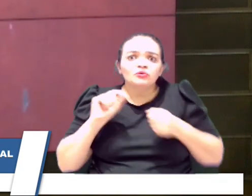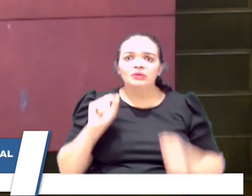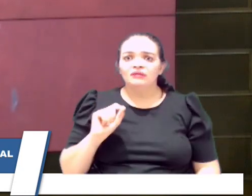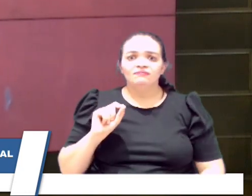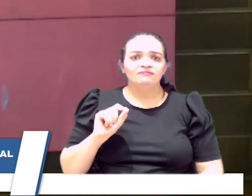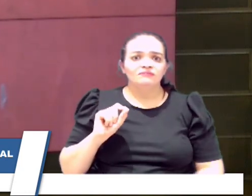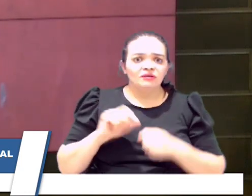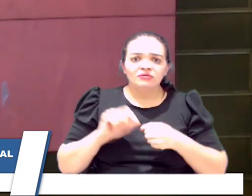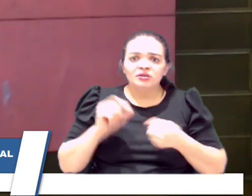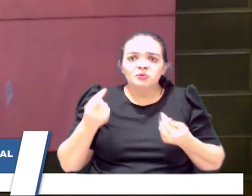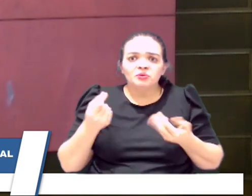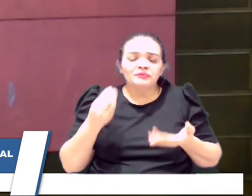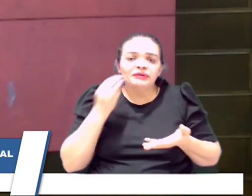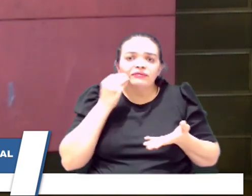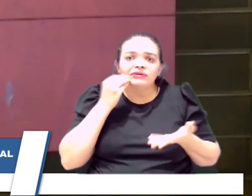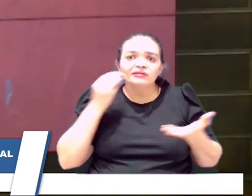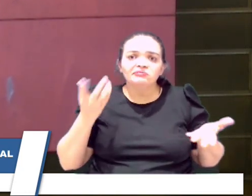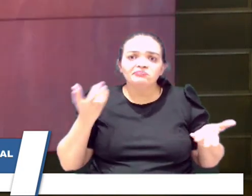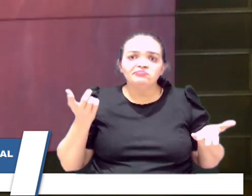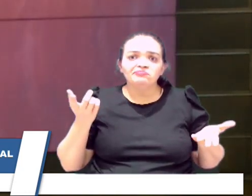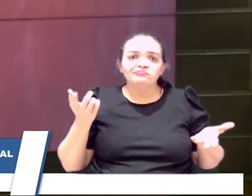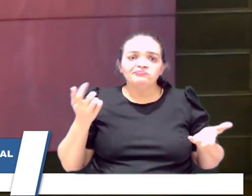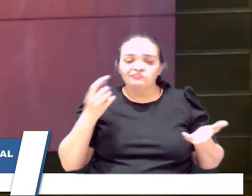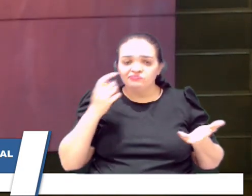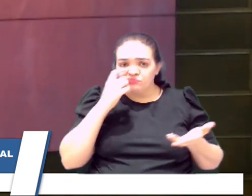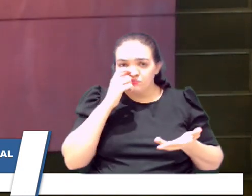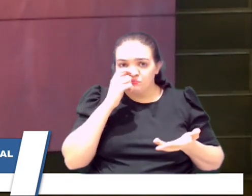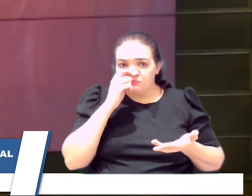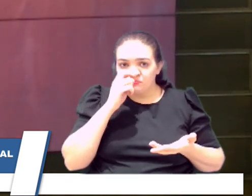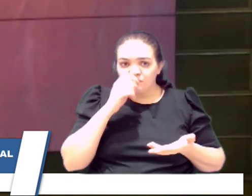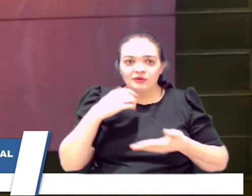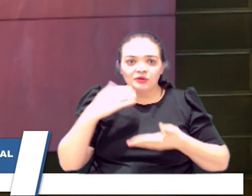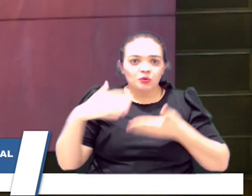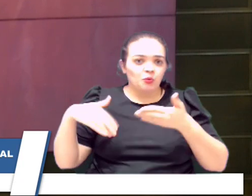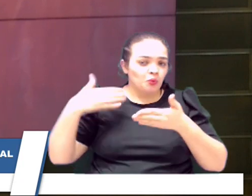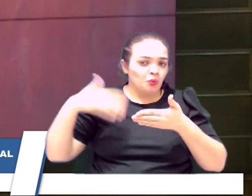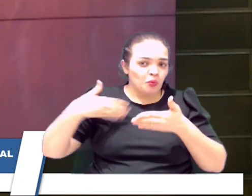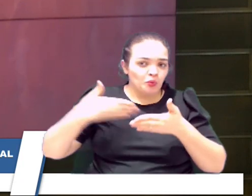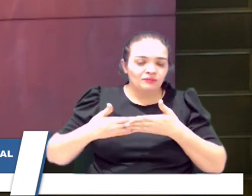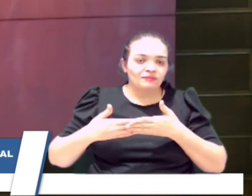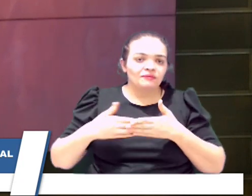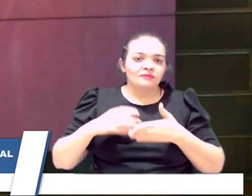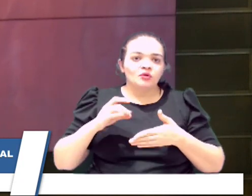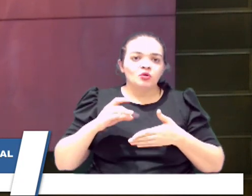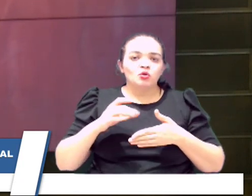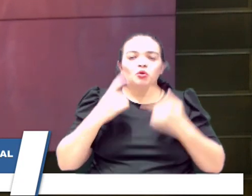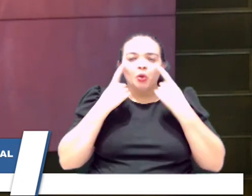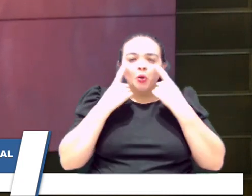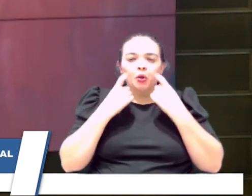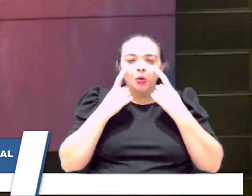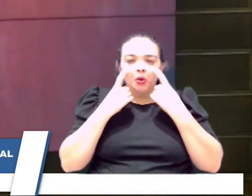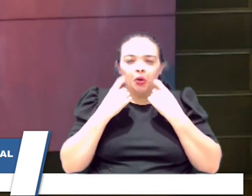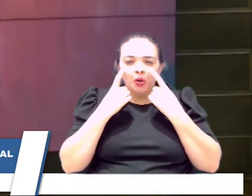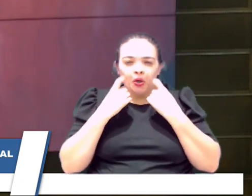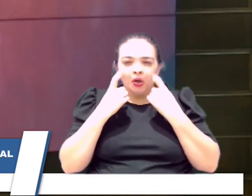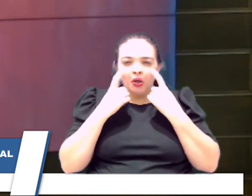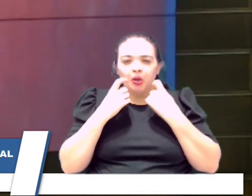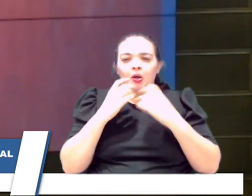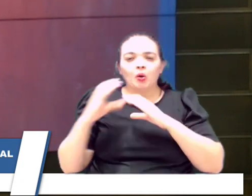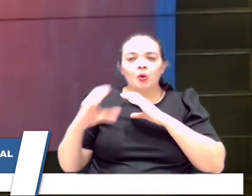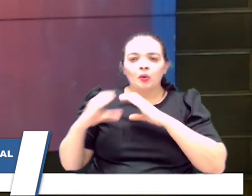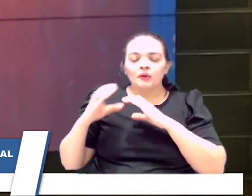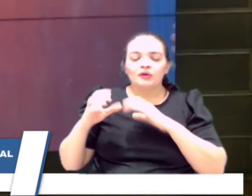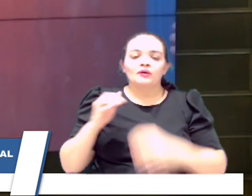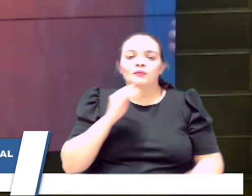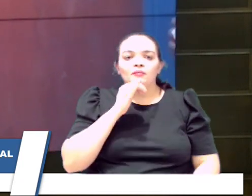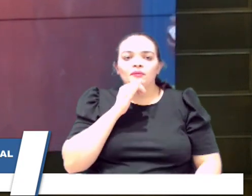estava fazendo o que eu tinha de fazer. A comunicação da Maiara durante todo esse tempo era só através do choro. Se ela estava aqui, por exemplo, agora,